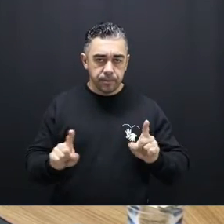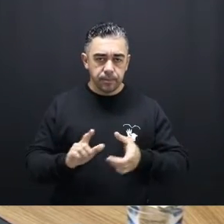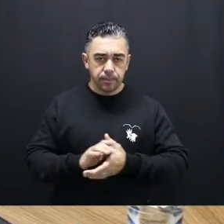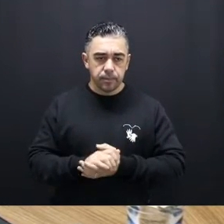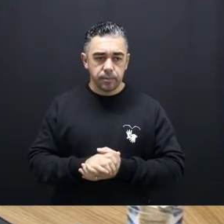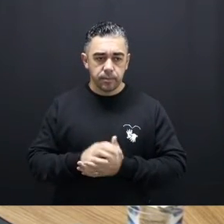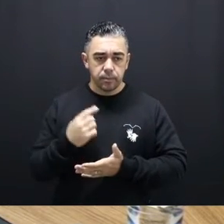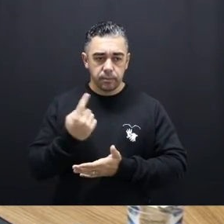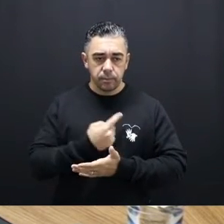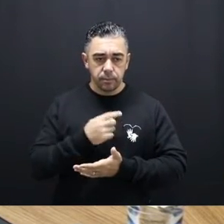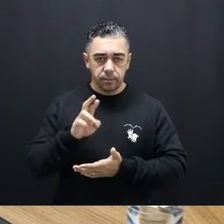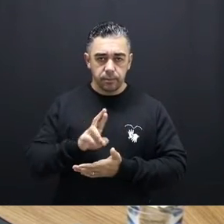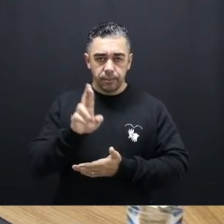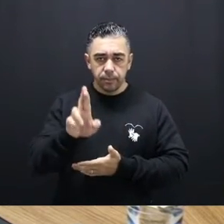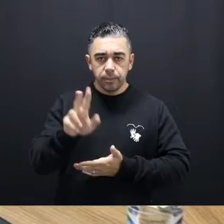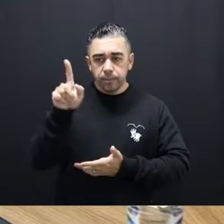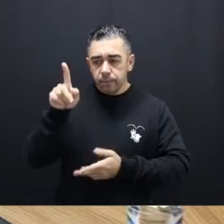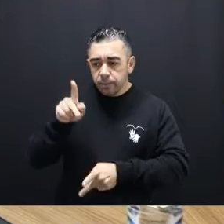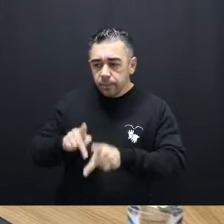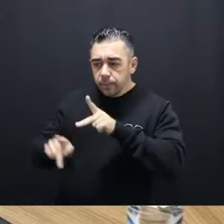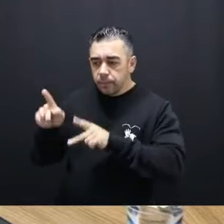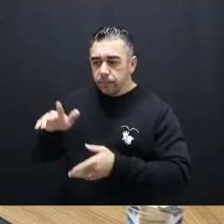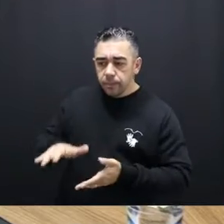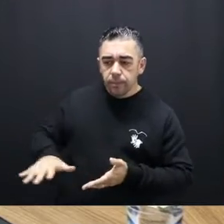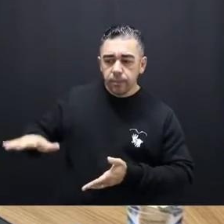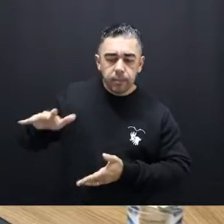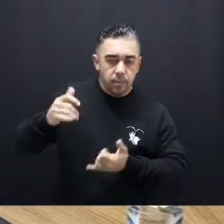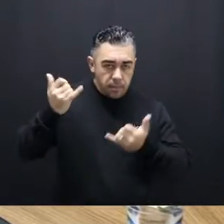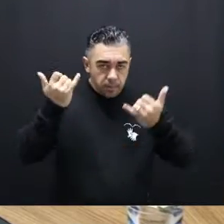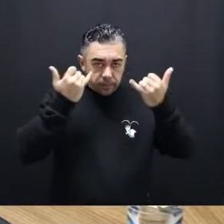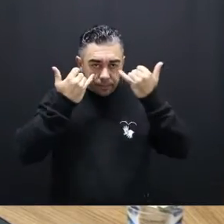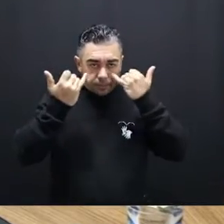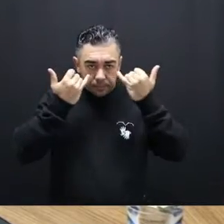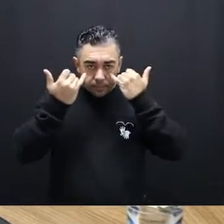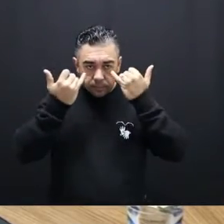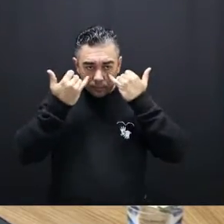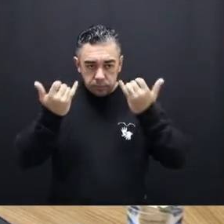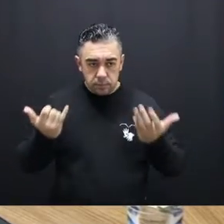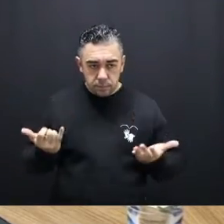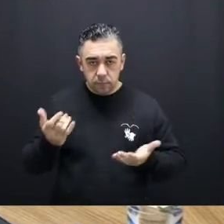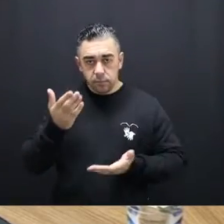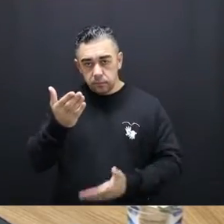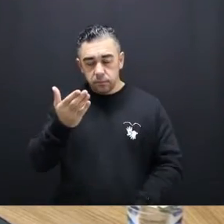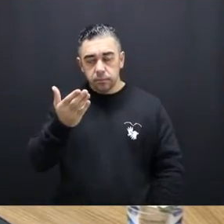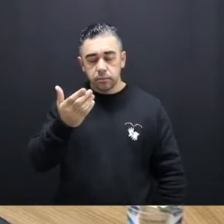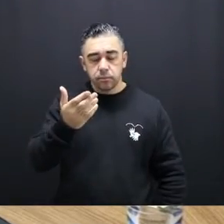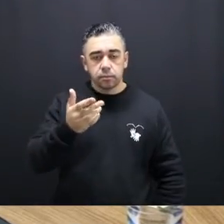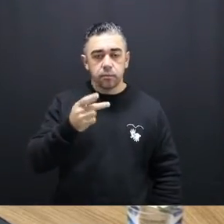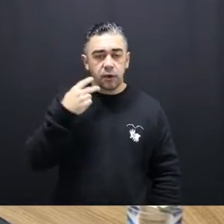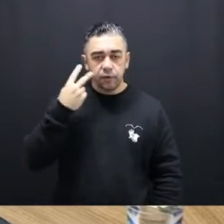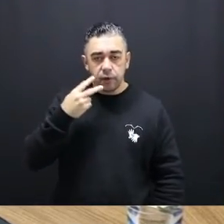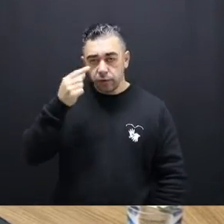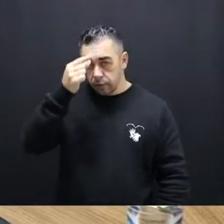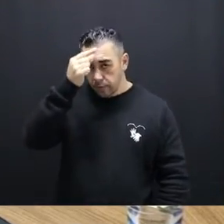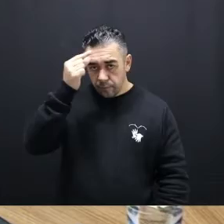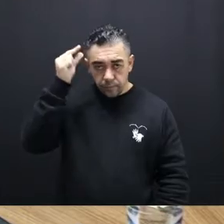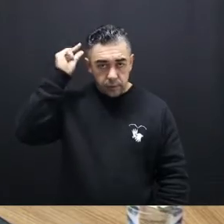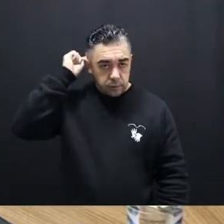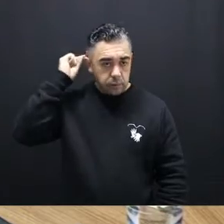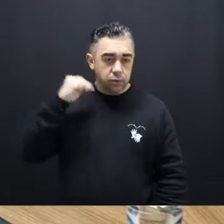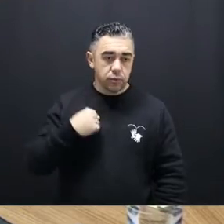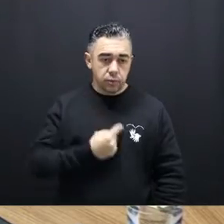e nós representamos a população as informações quando quero quando uma Fátima mostrou a gente consegue